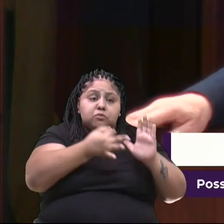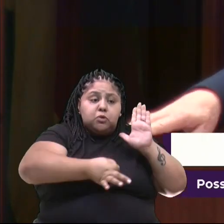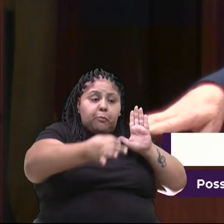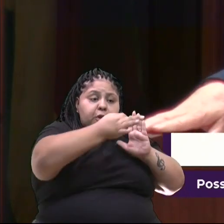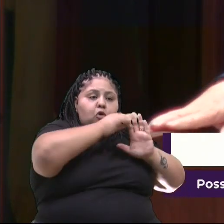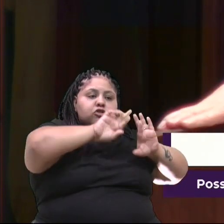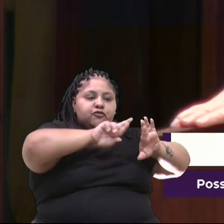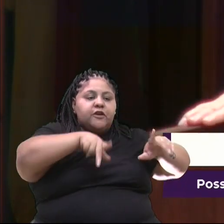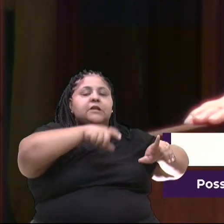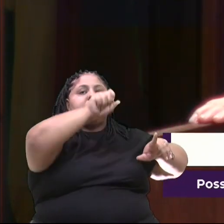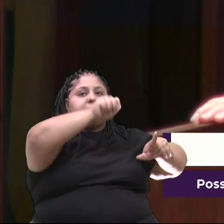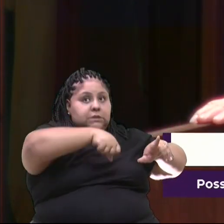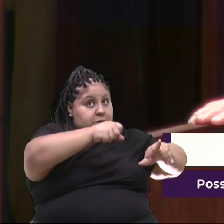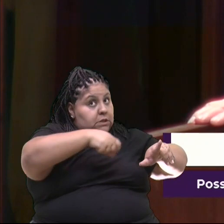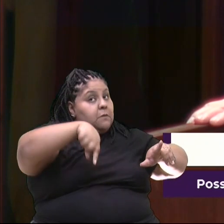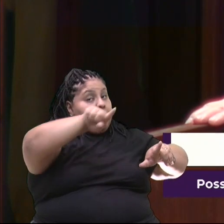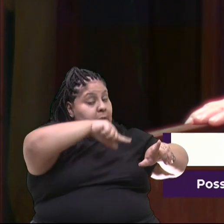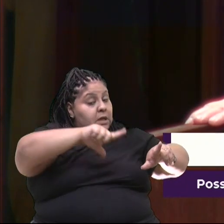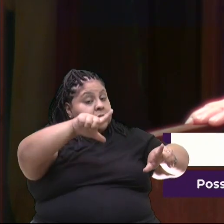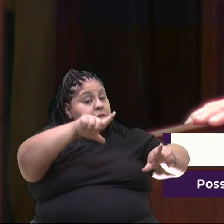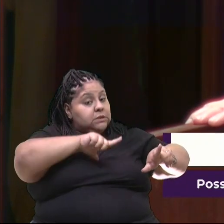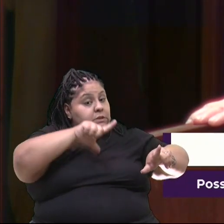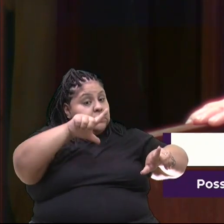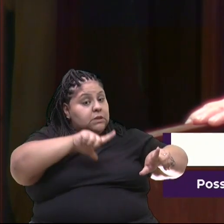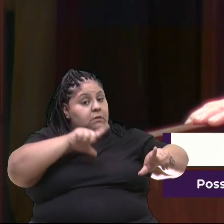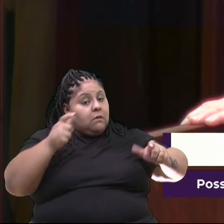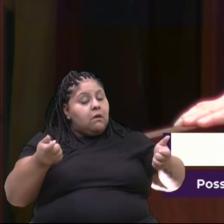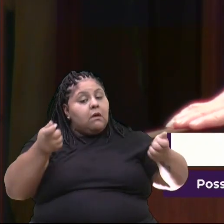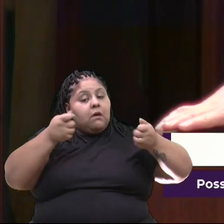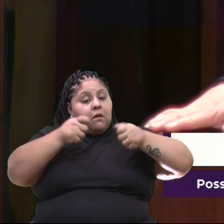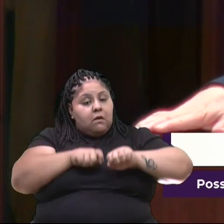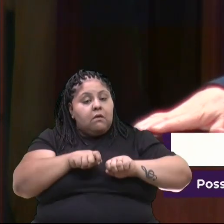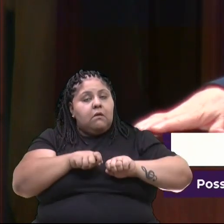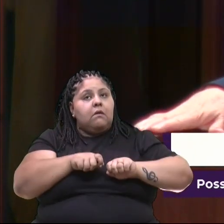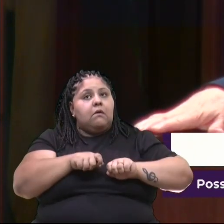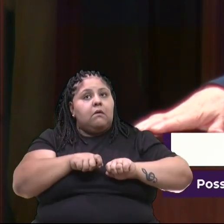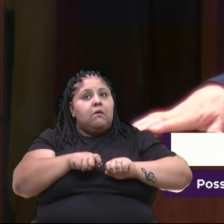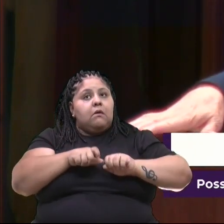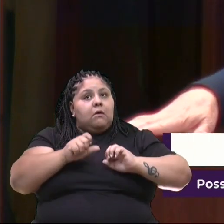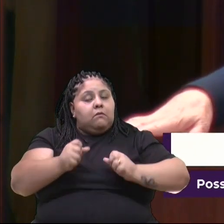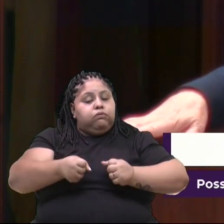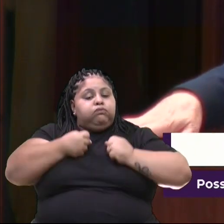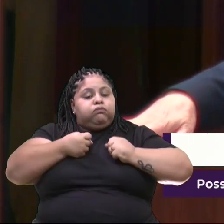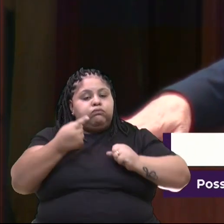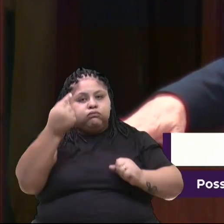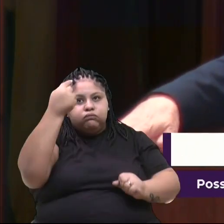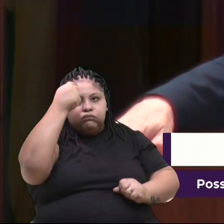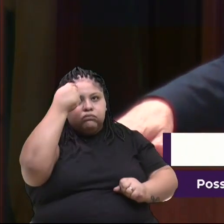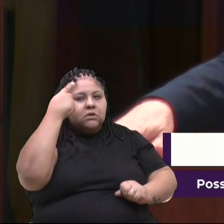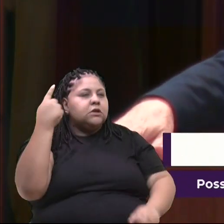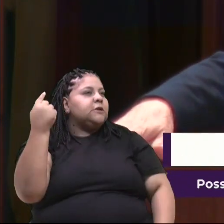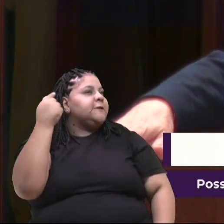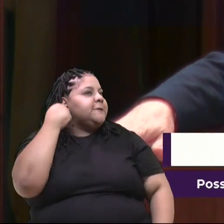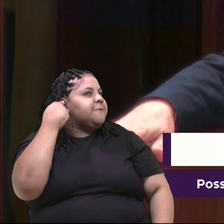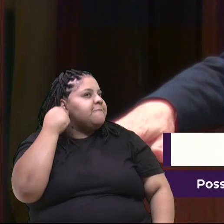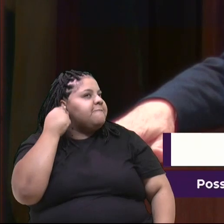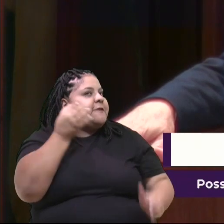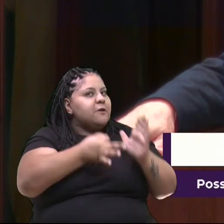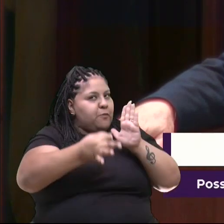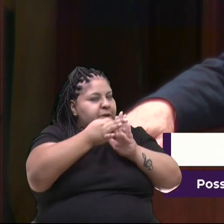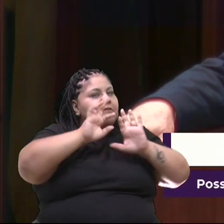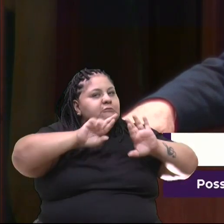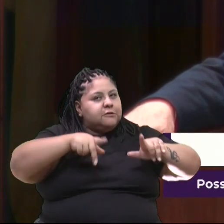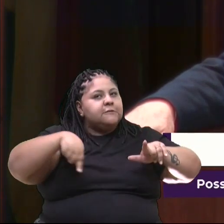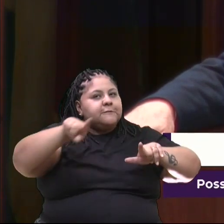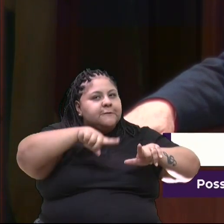sim, mas temos que ter sempre a capacidade da tolerância, do entendimento e de ouvir o contraditório, que muitas